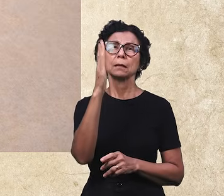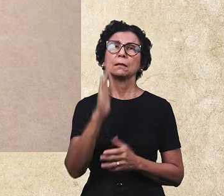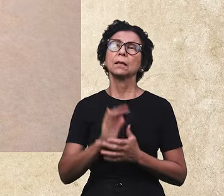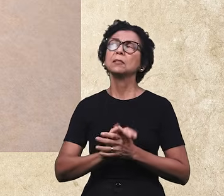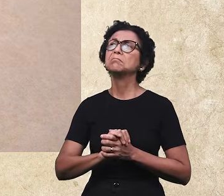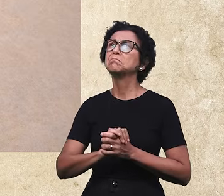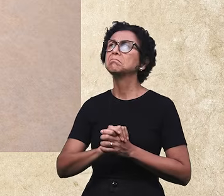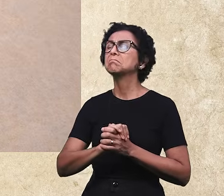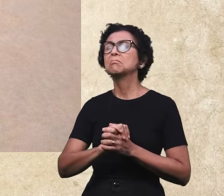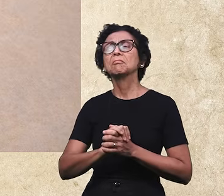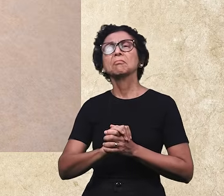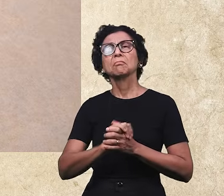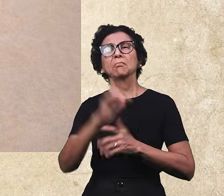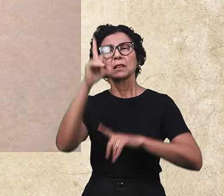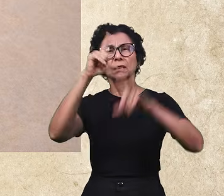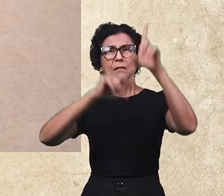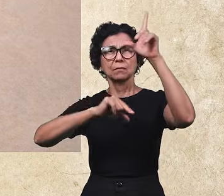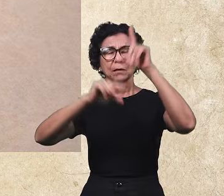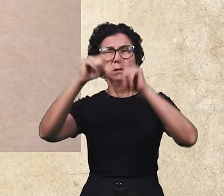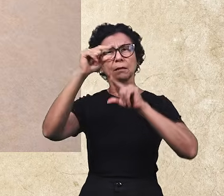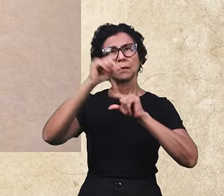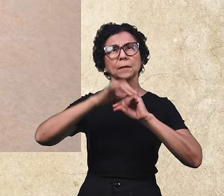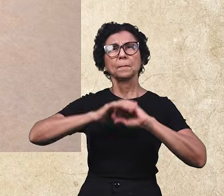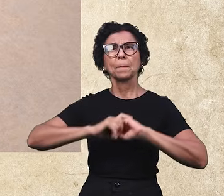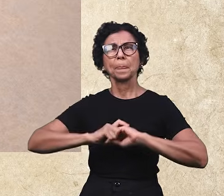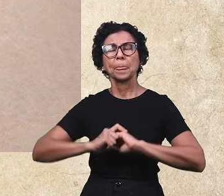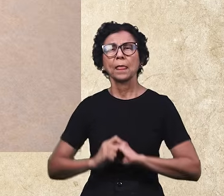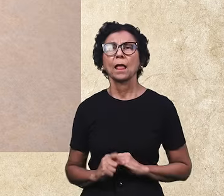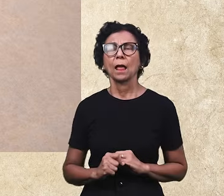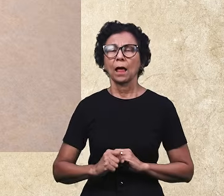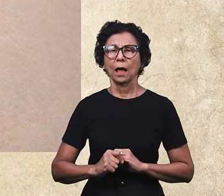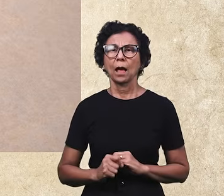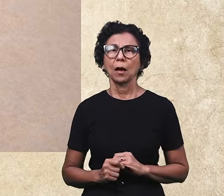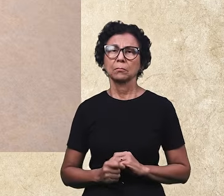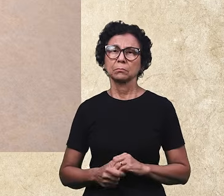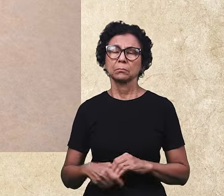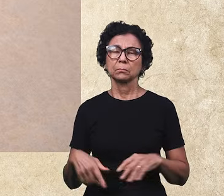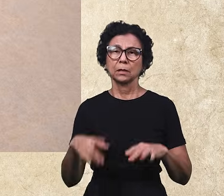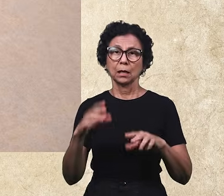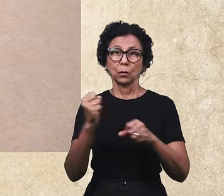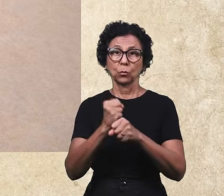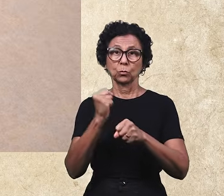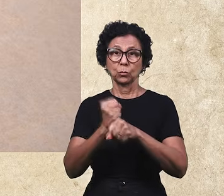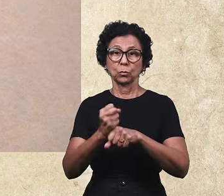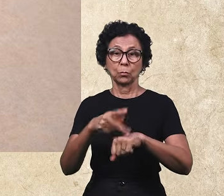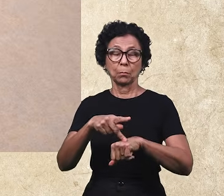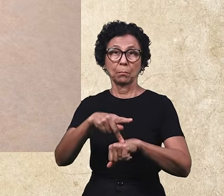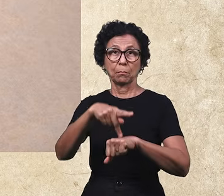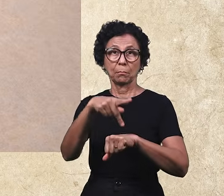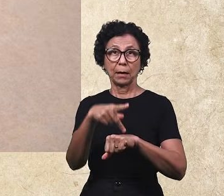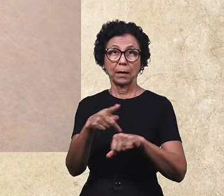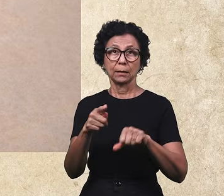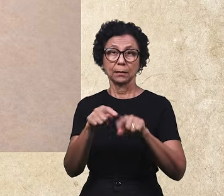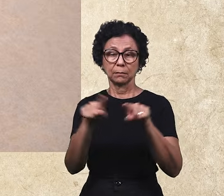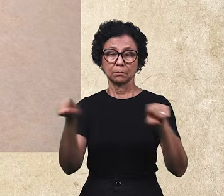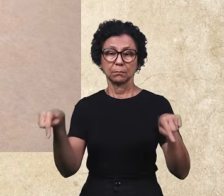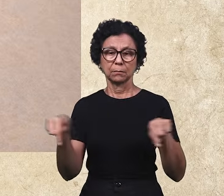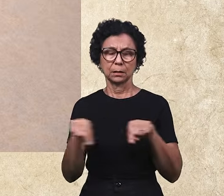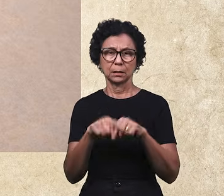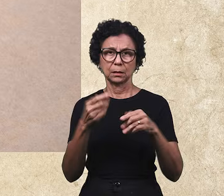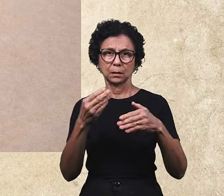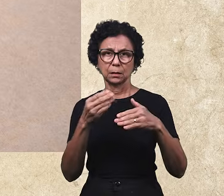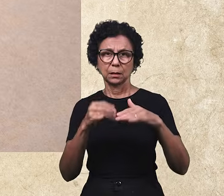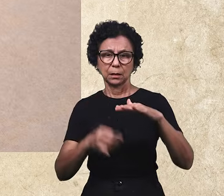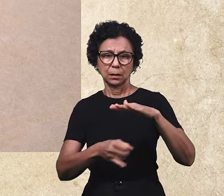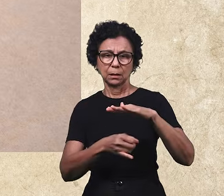assim, de pedra. A parte de baixo eram as estrebarias, né? E